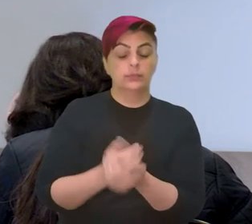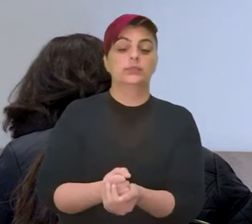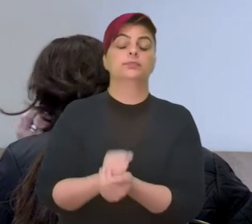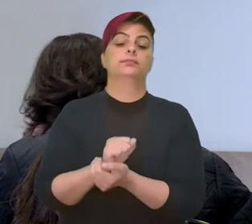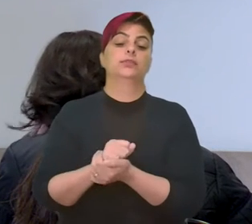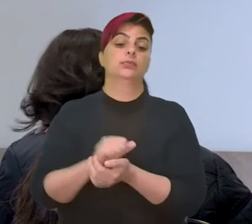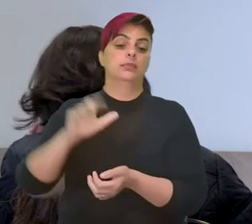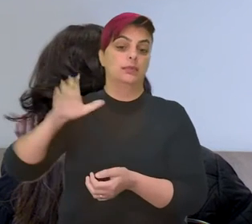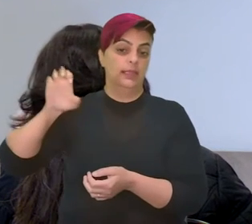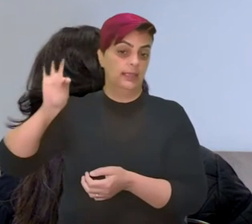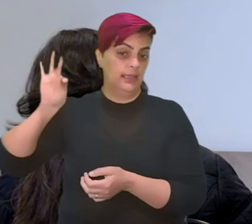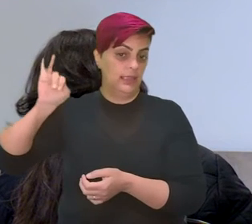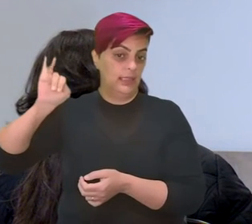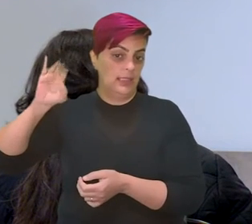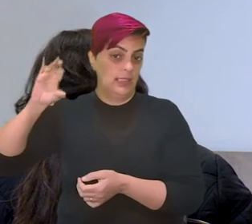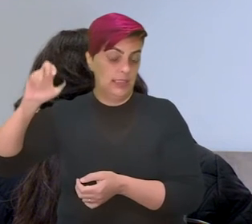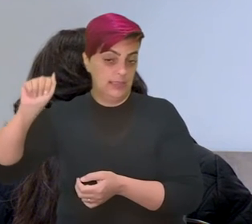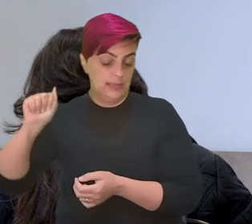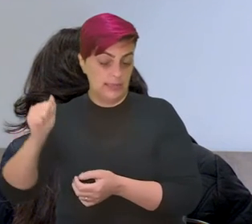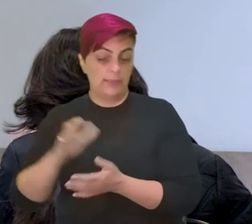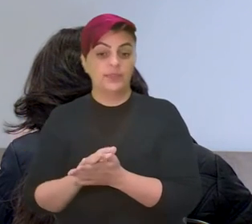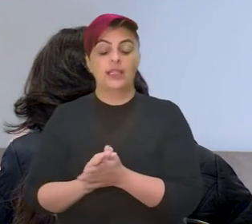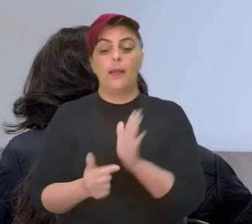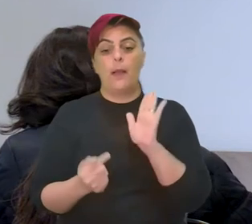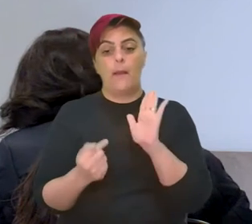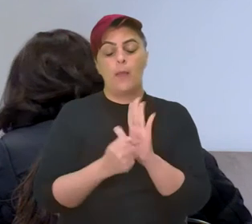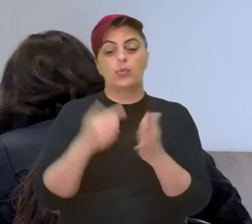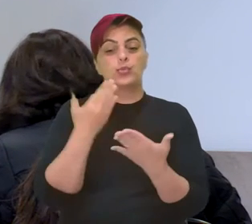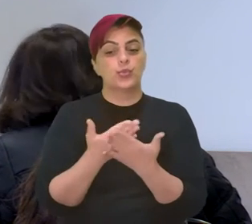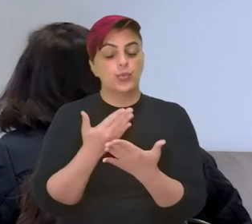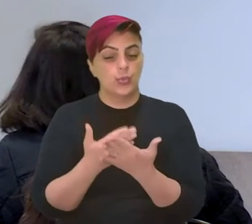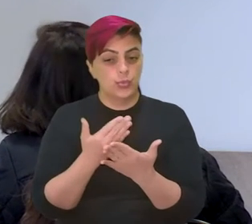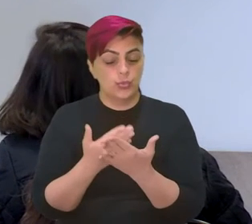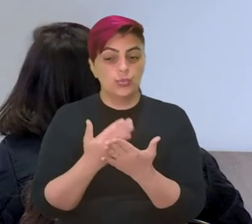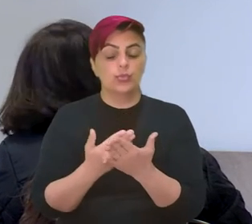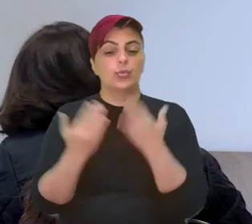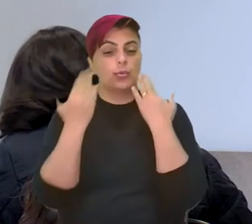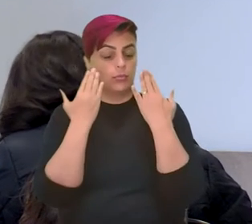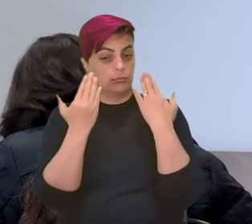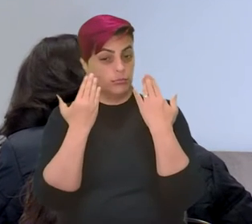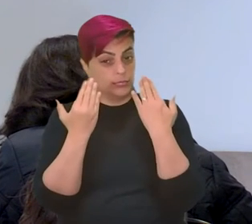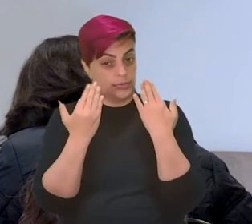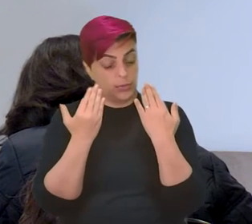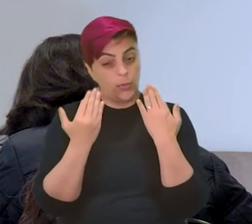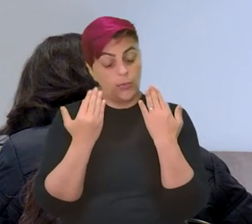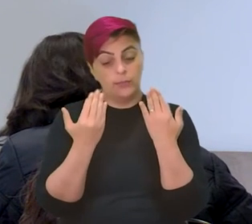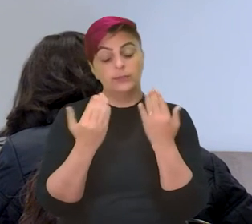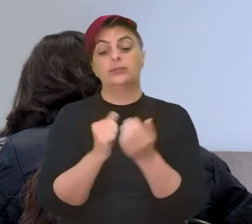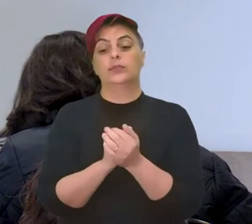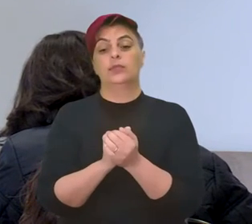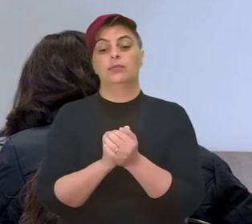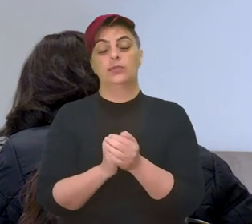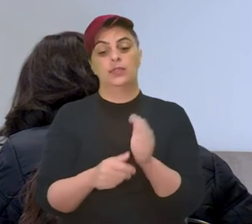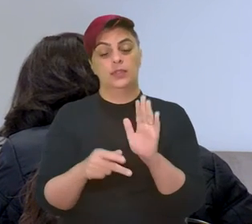no IML, forneceu um campo para reflexão sobre filosofia política, psicanálise e necropolítica do livro Governar os